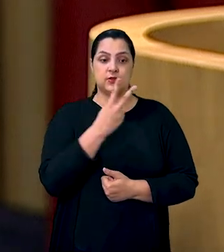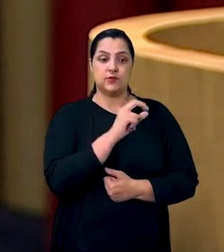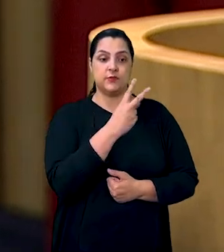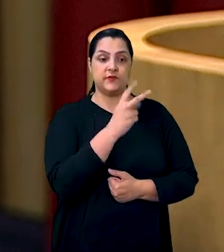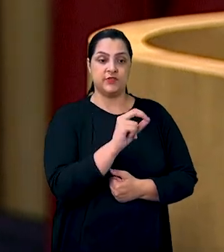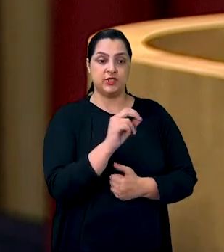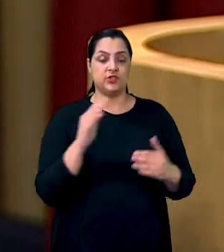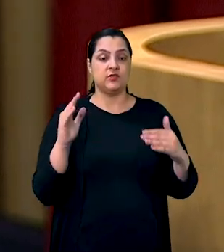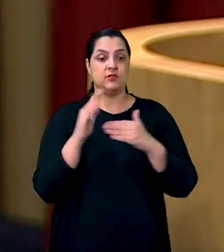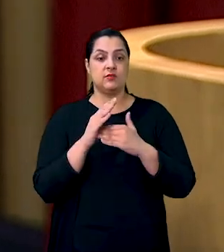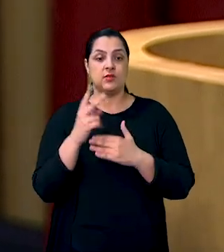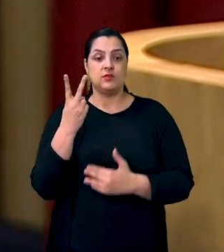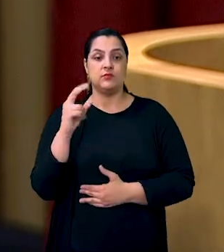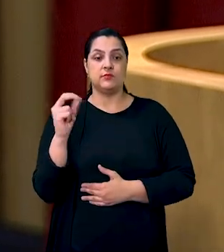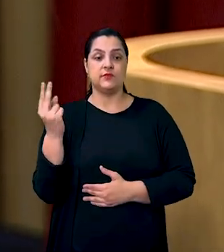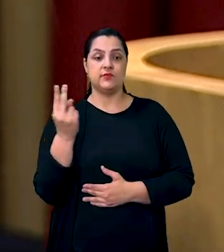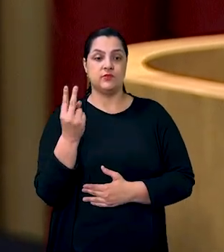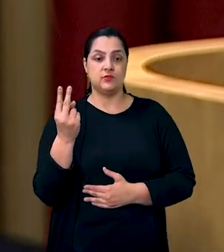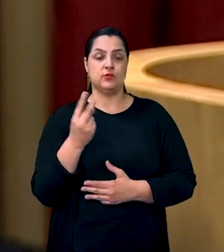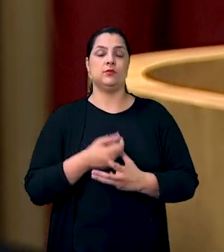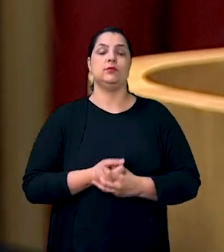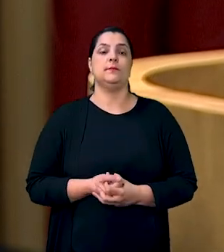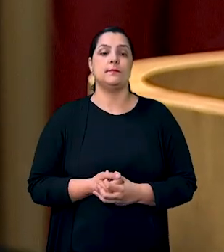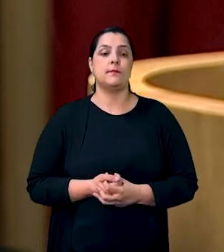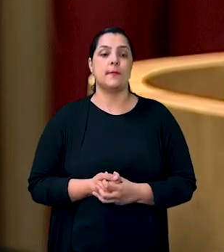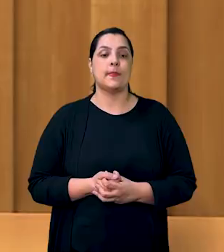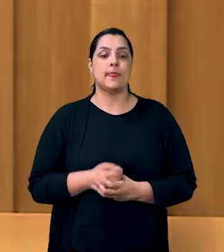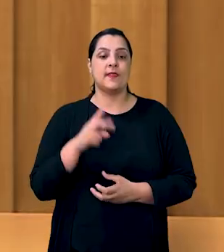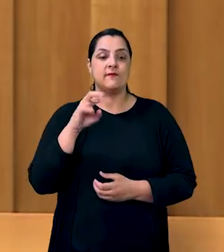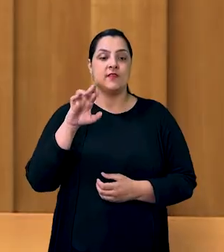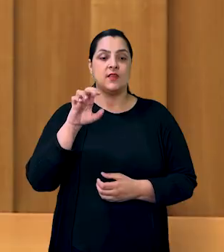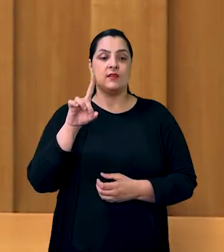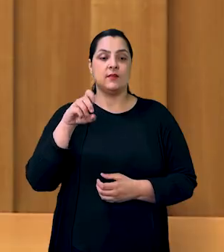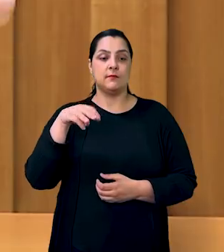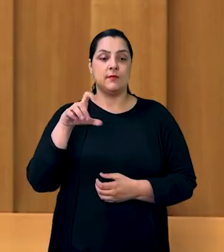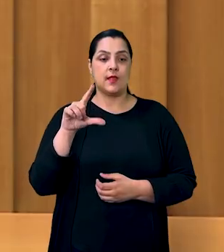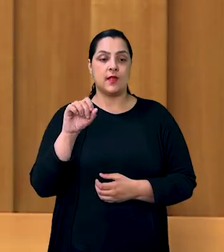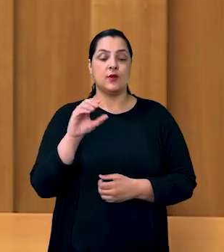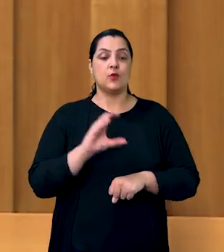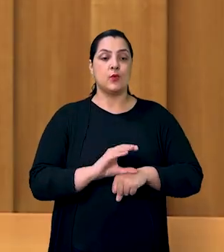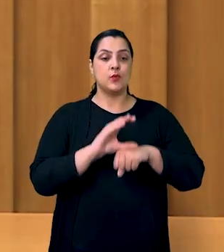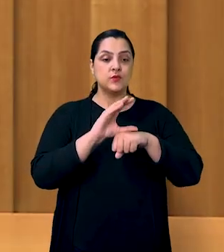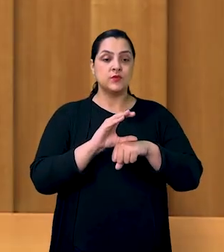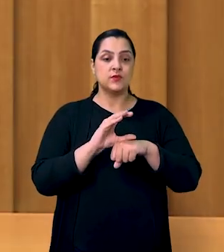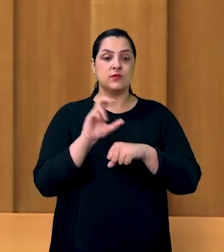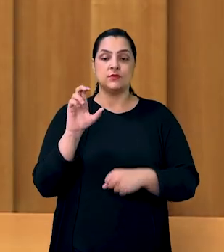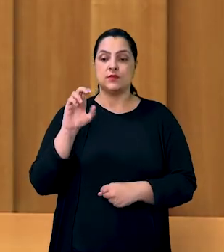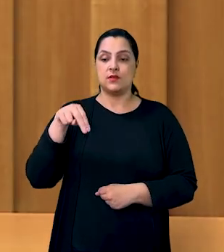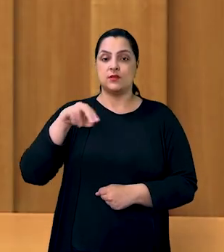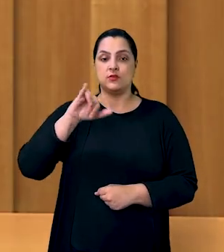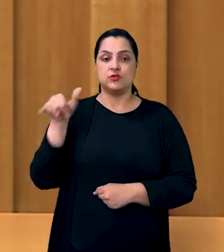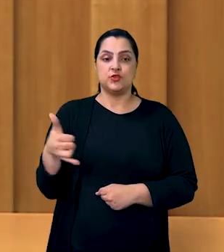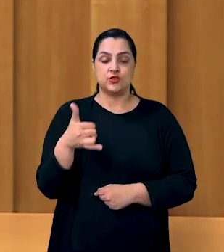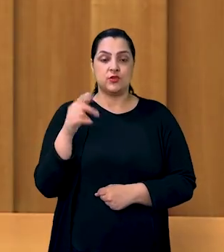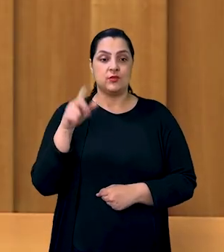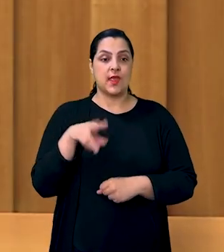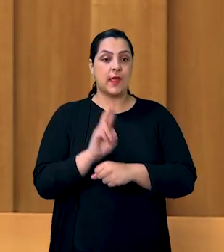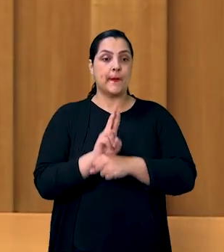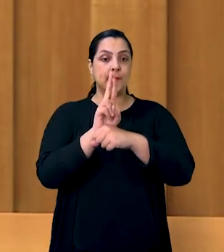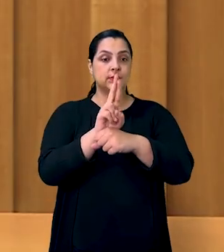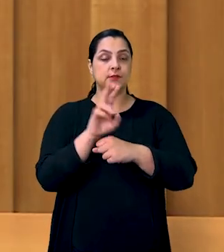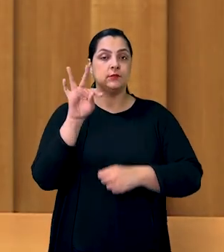em 2020 e atuou no cargo até 2022. Vieira de Mello integrou o Conselho Nacional de Justiça em vaga destinada